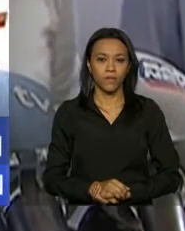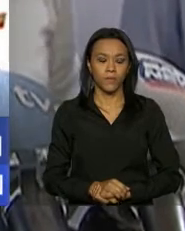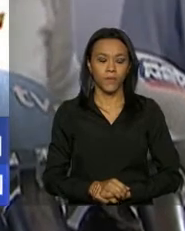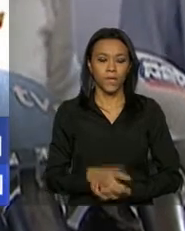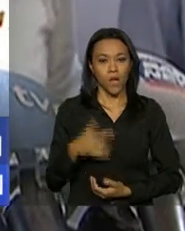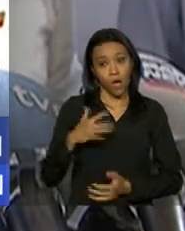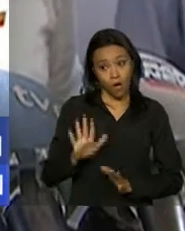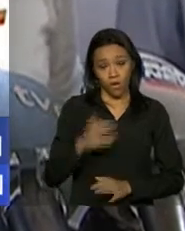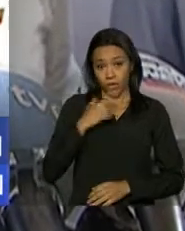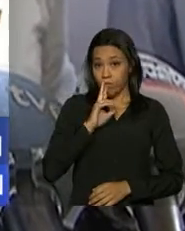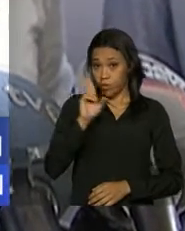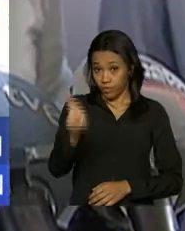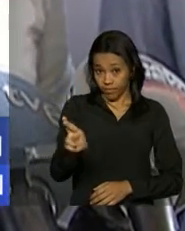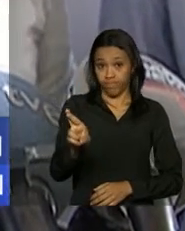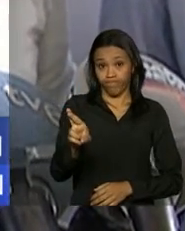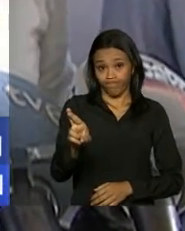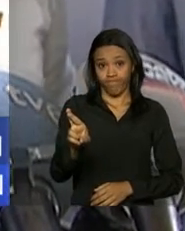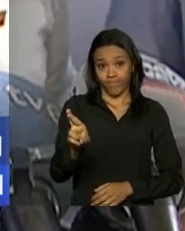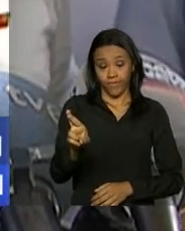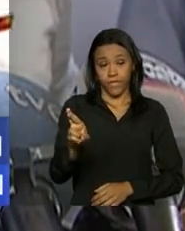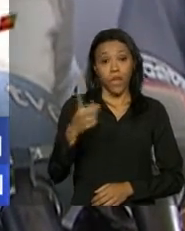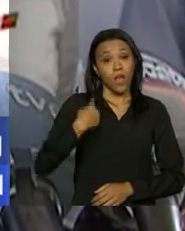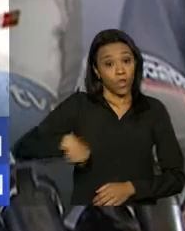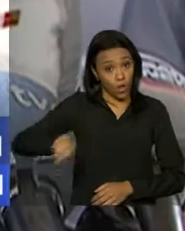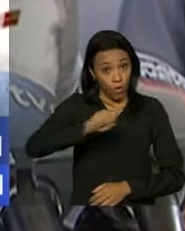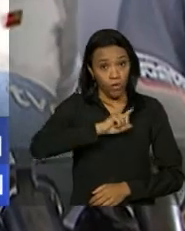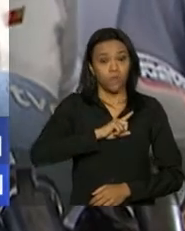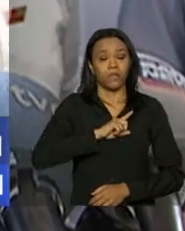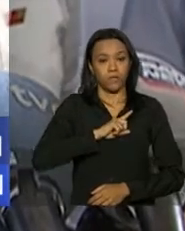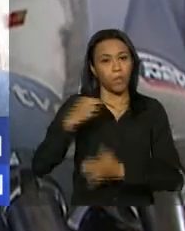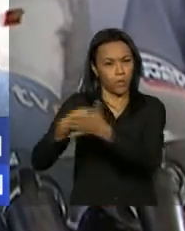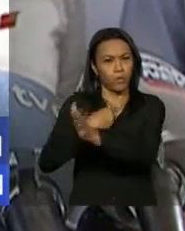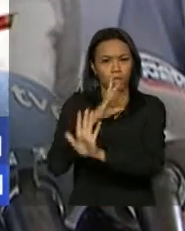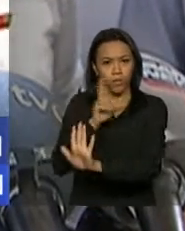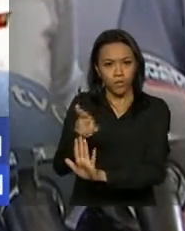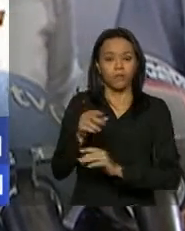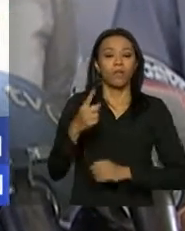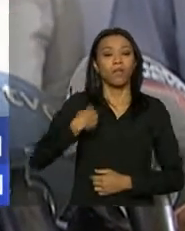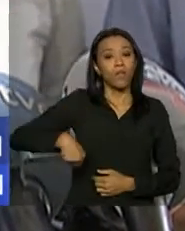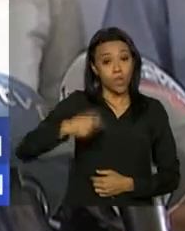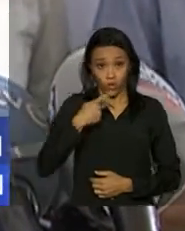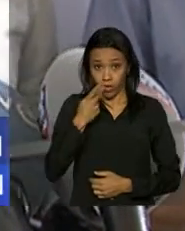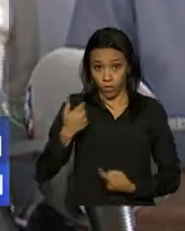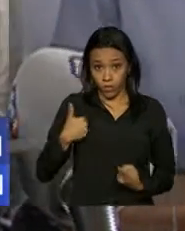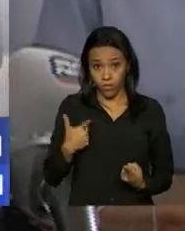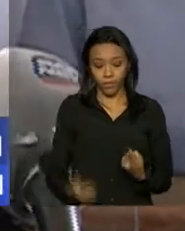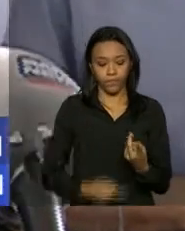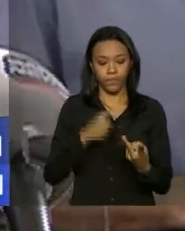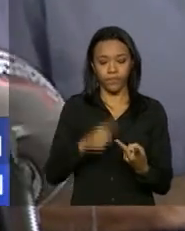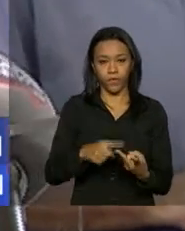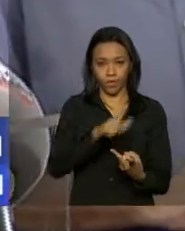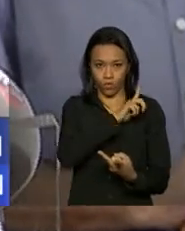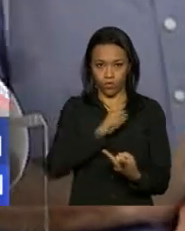Olha, querida, nós temos feito, nós, aqui que eu estou falando, nós, eu estou incluindo eu, o